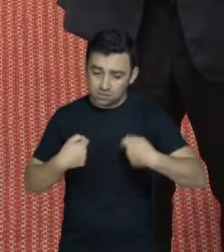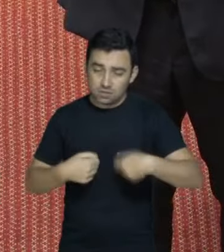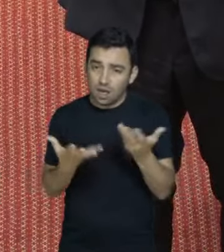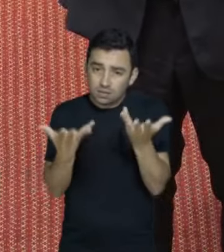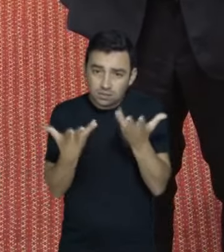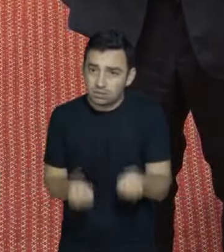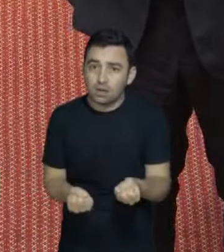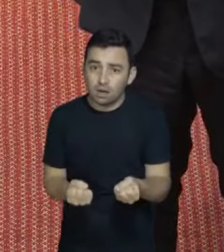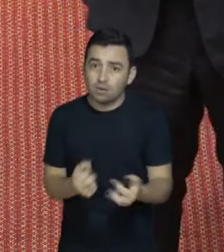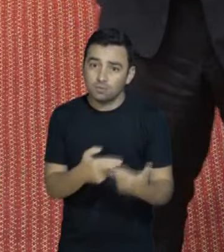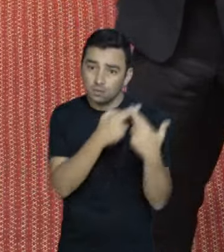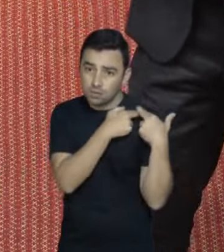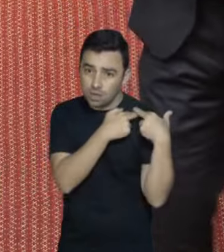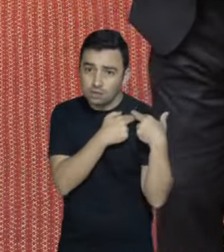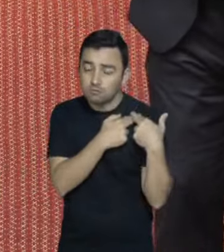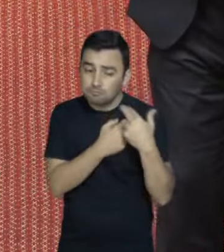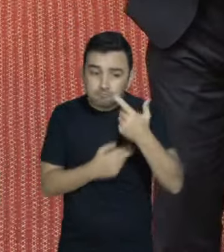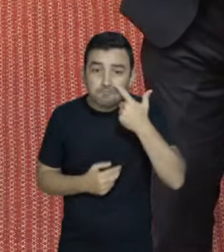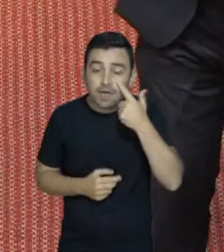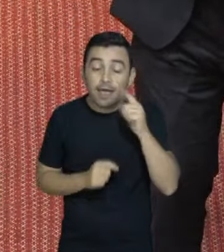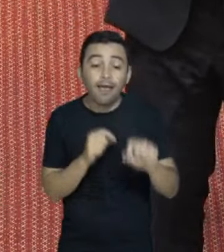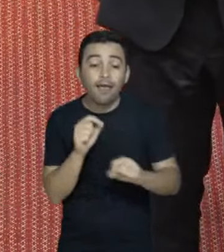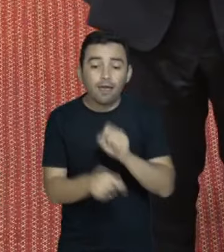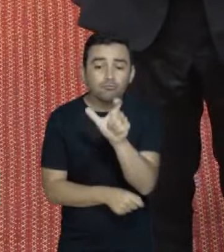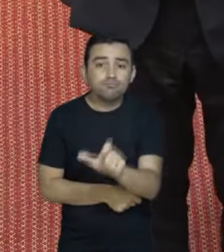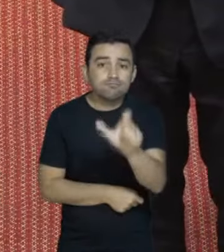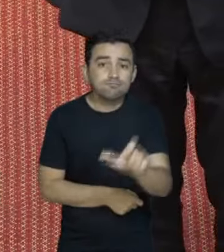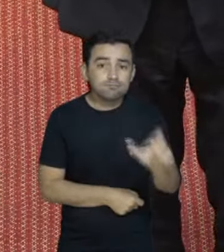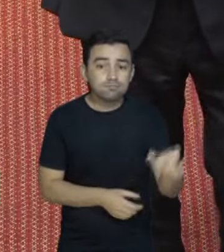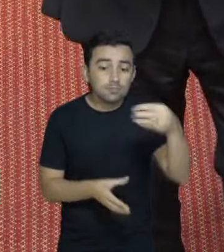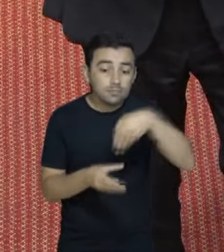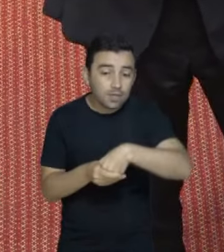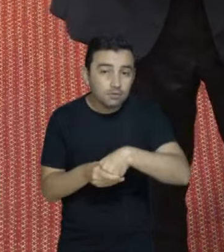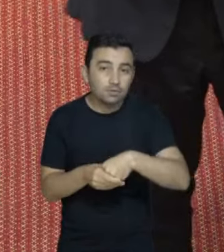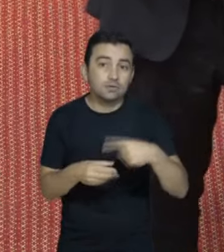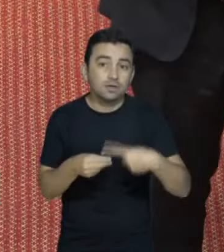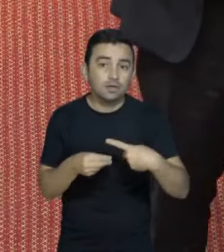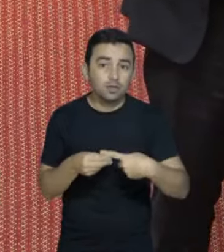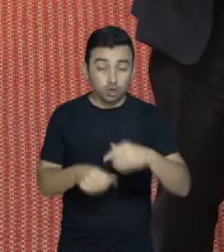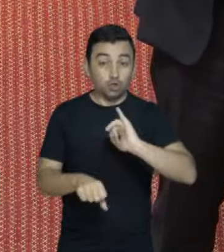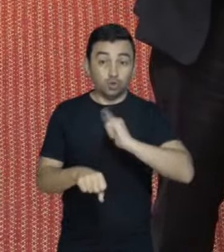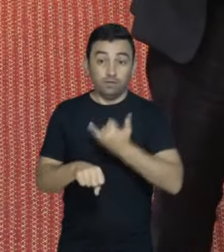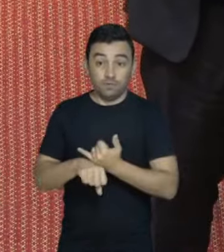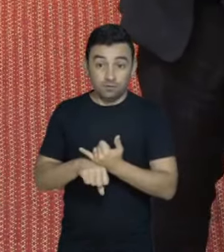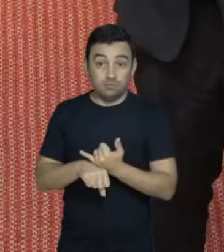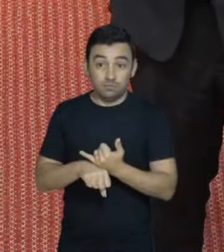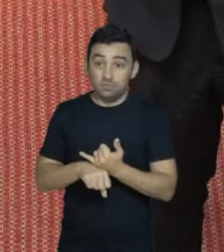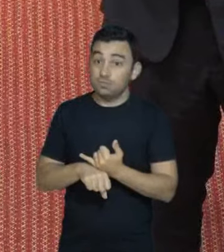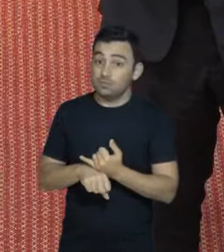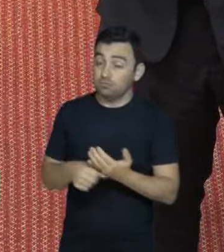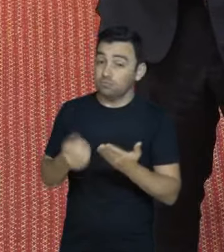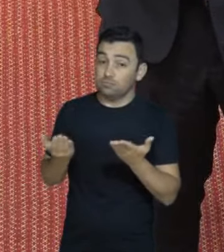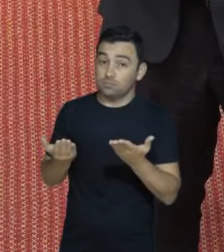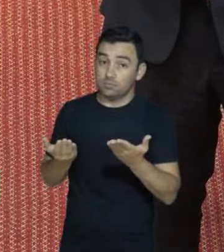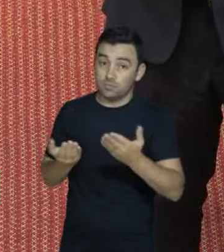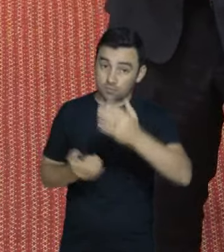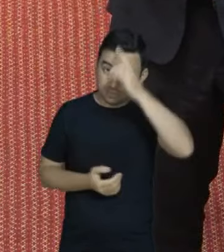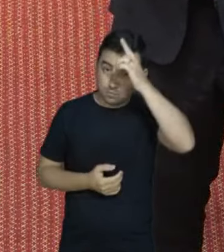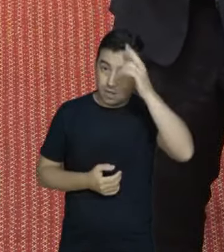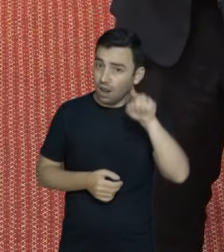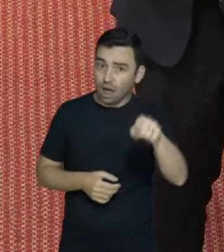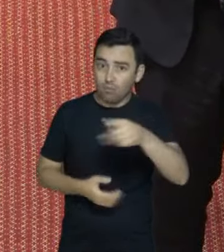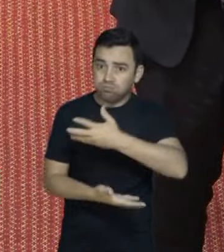responsabilidades de fazer esse filtro e saber quem é quem dentro do município. Joinville hoje, Sargento Lima, está um caos